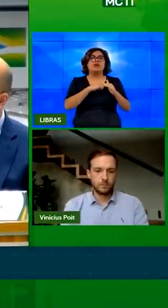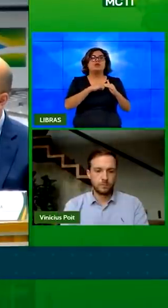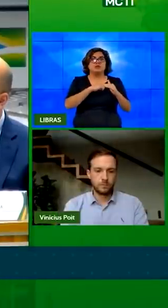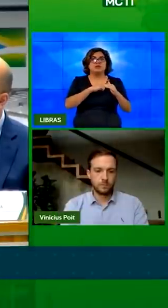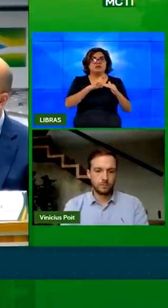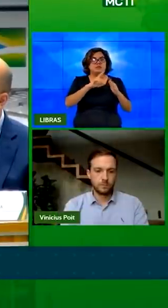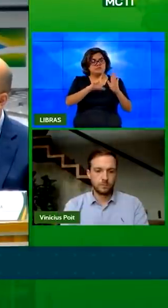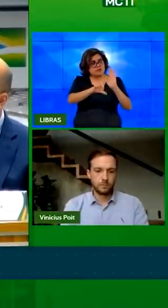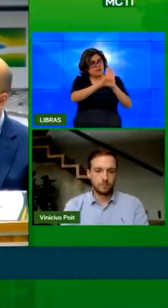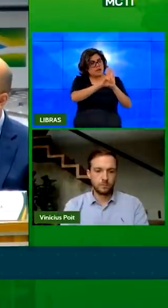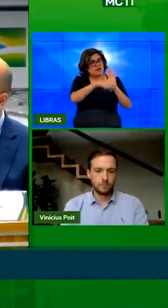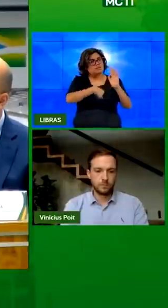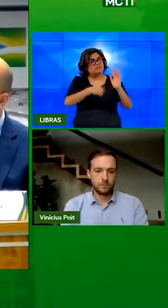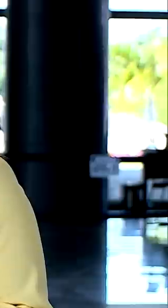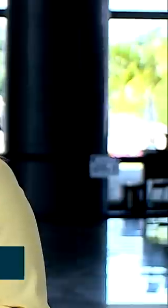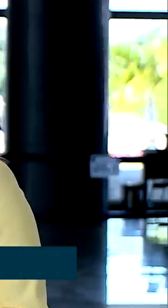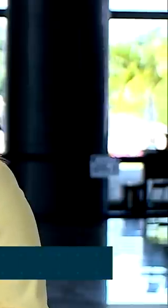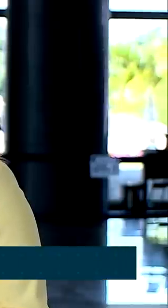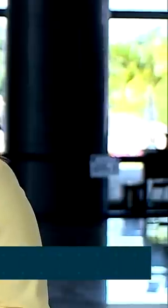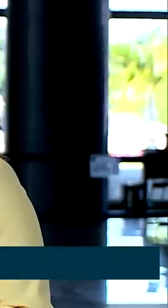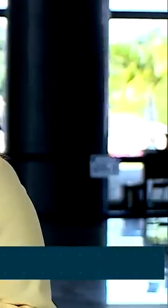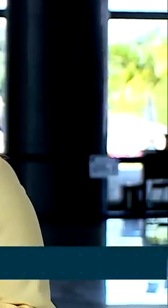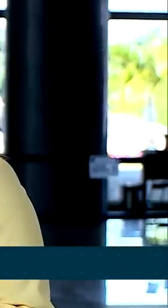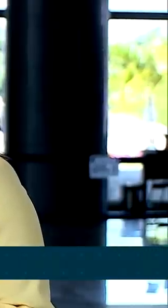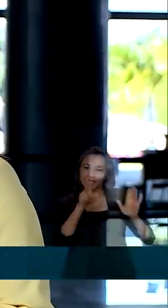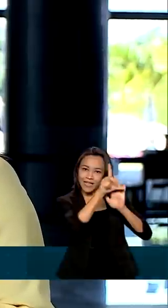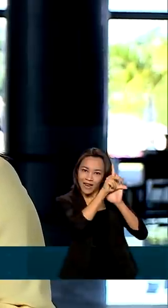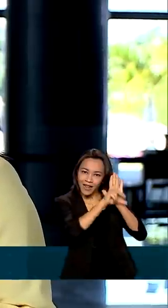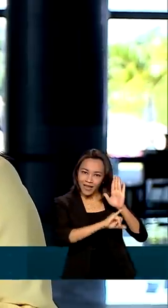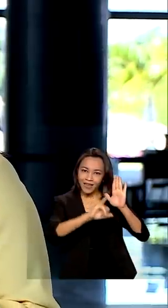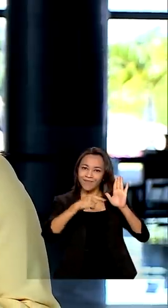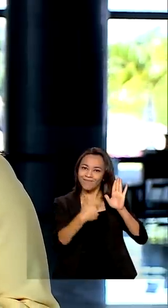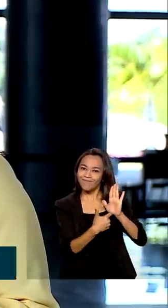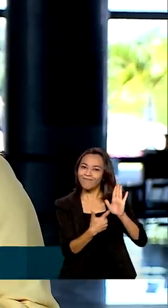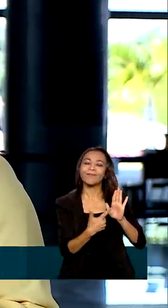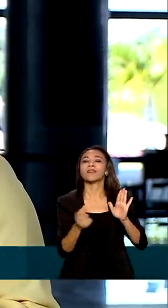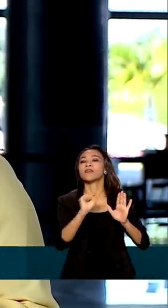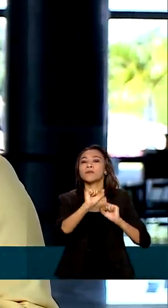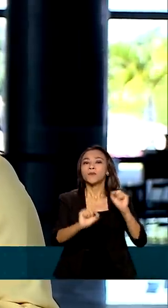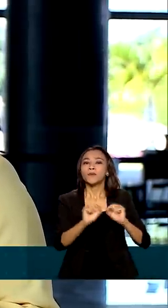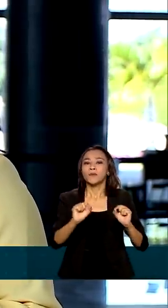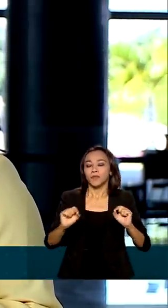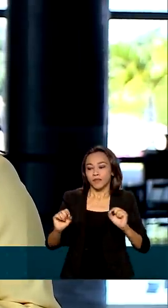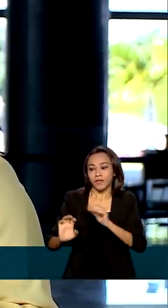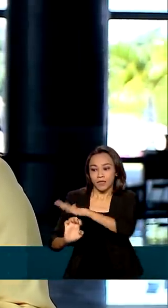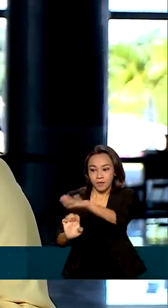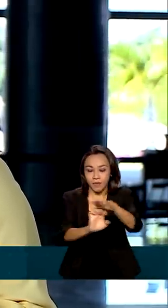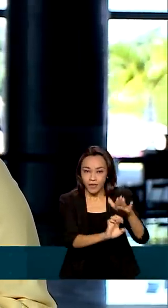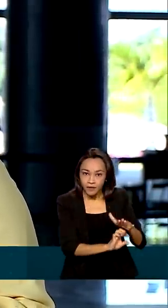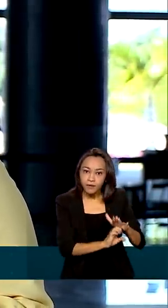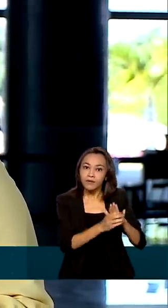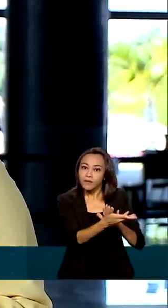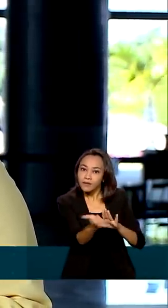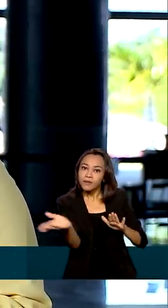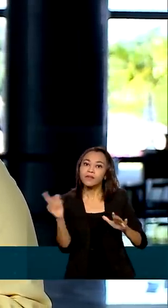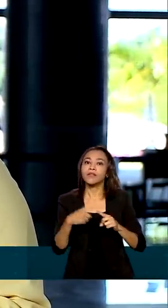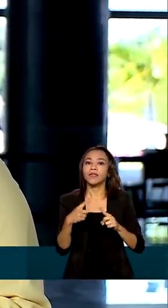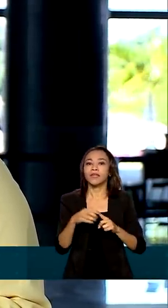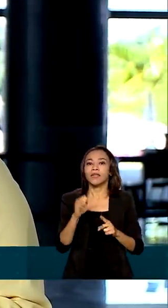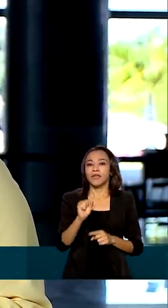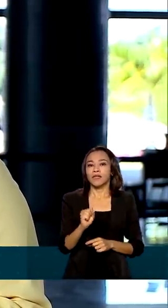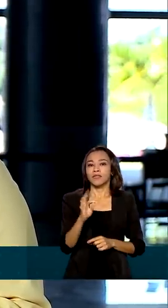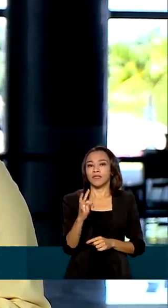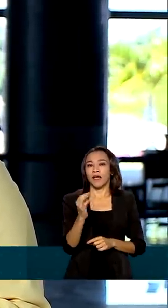abre uma série de perspectivas. O marco legal das startups e do empreendedorismo inovador foi sancionado em junho pelo